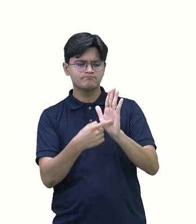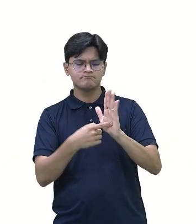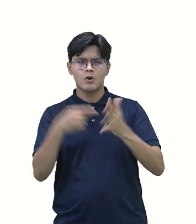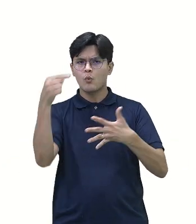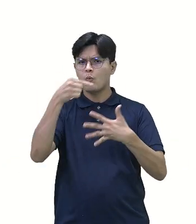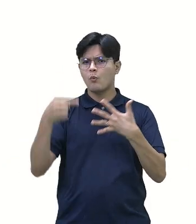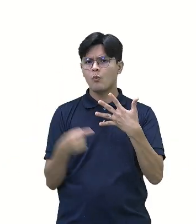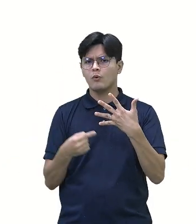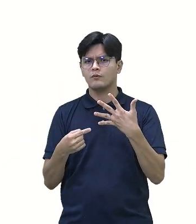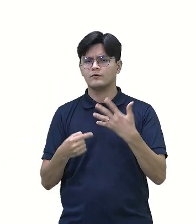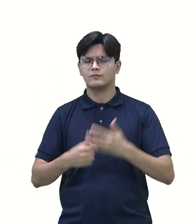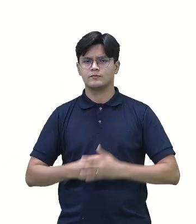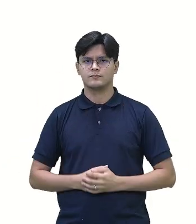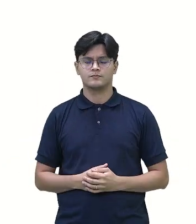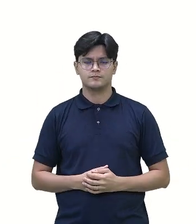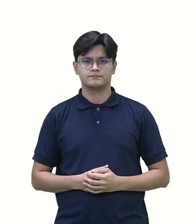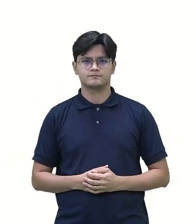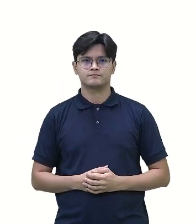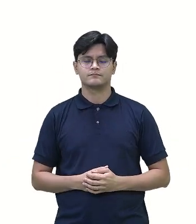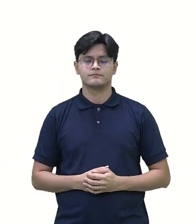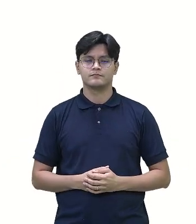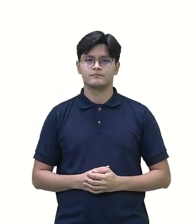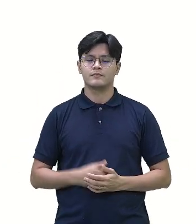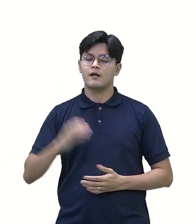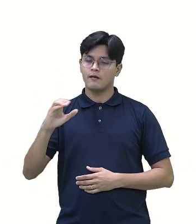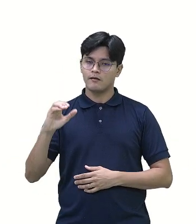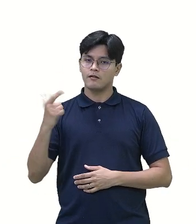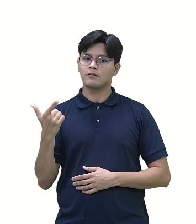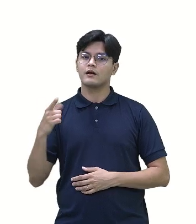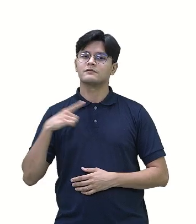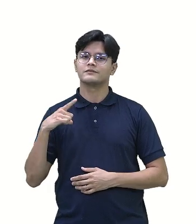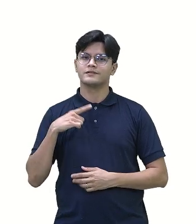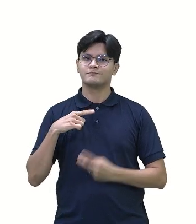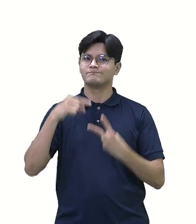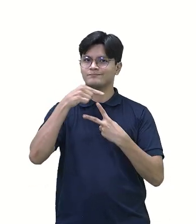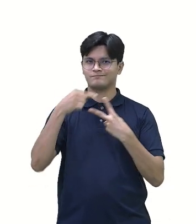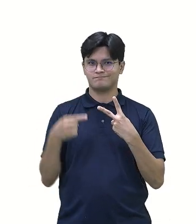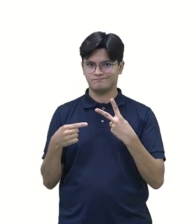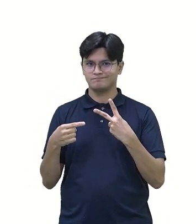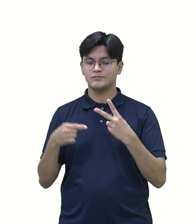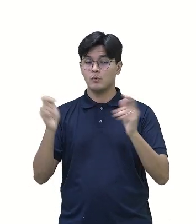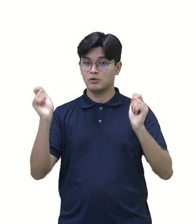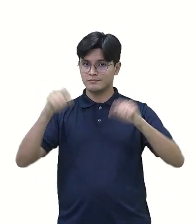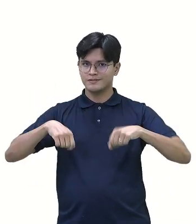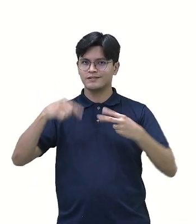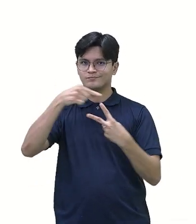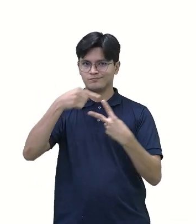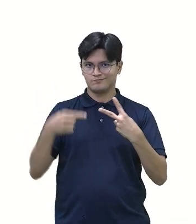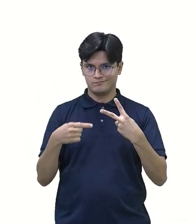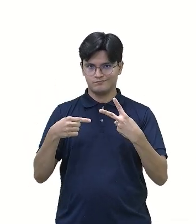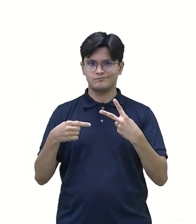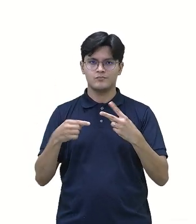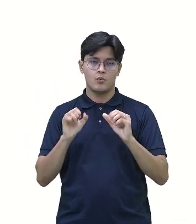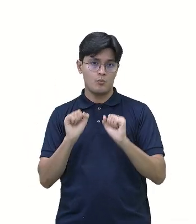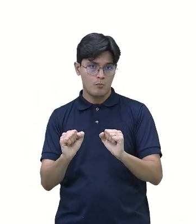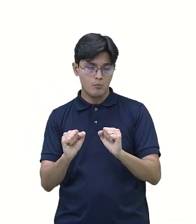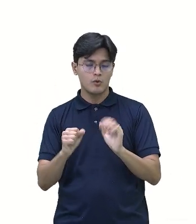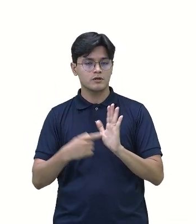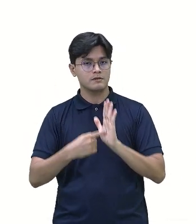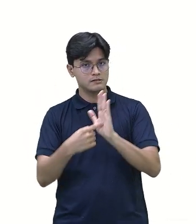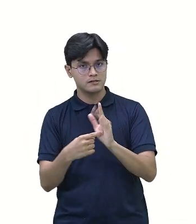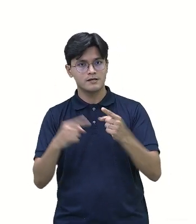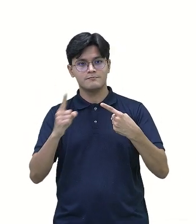esse lançamento? Logicamente que só temos 2, tá? Ou pode aparecer cara, ou